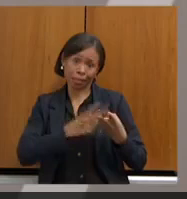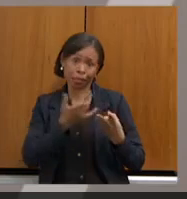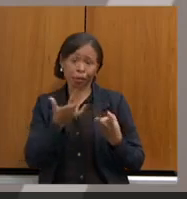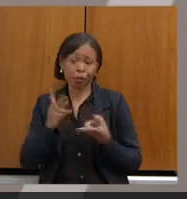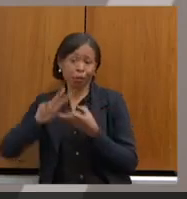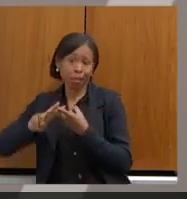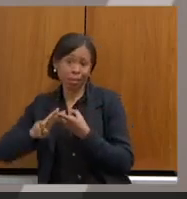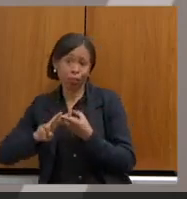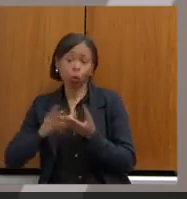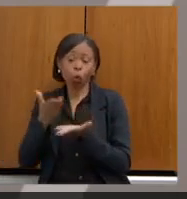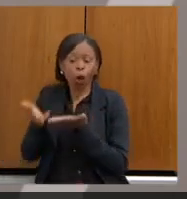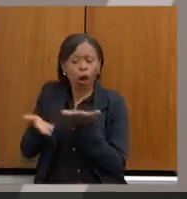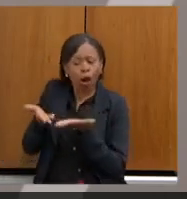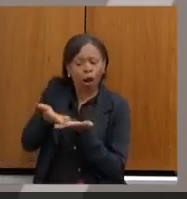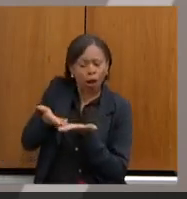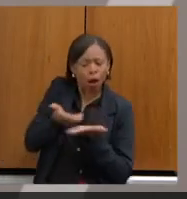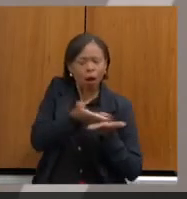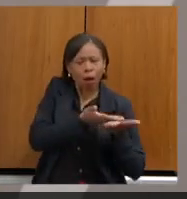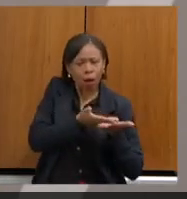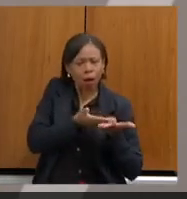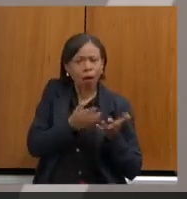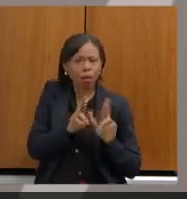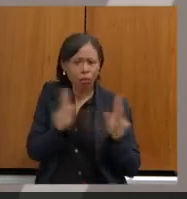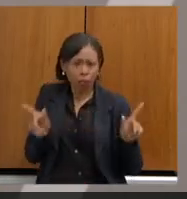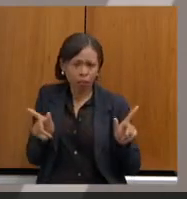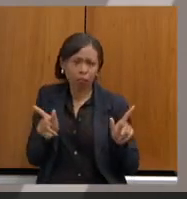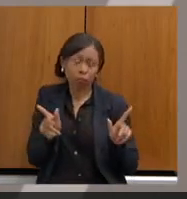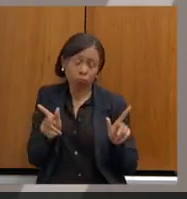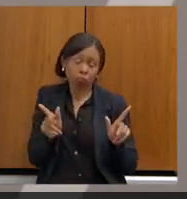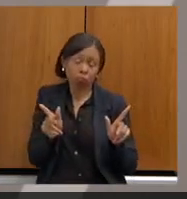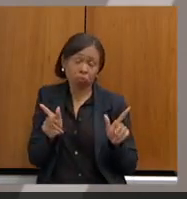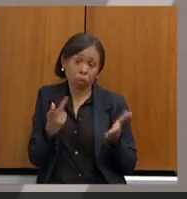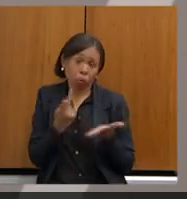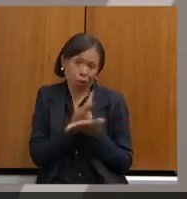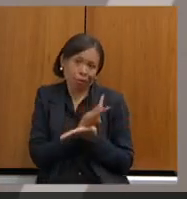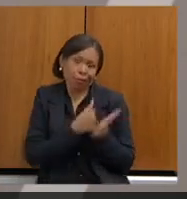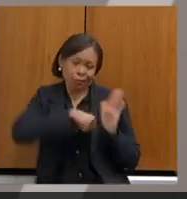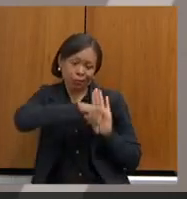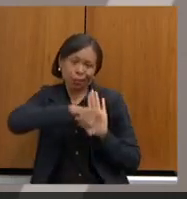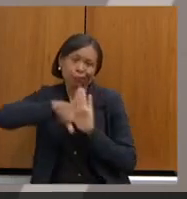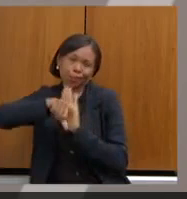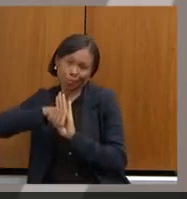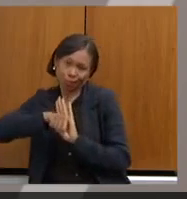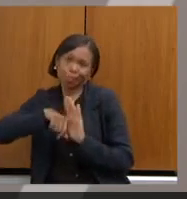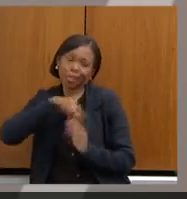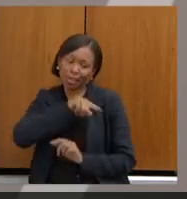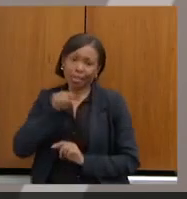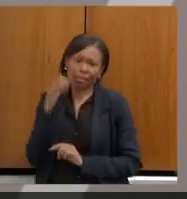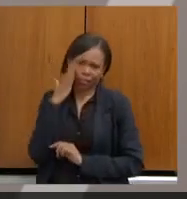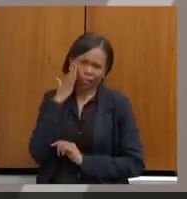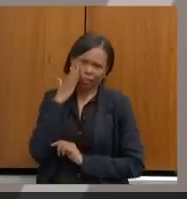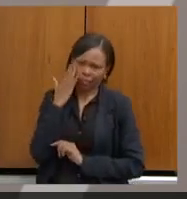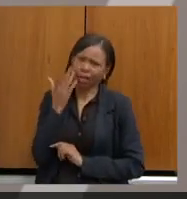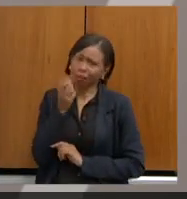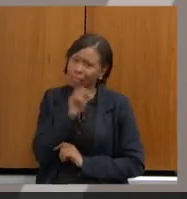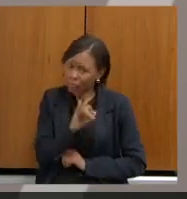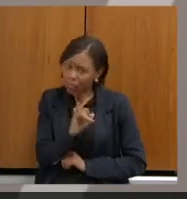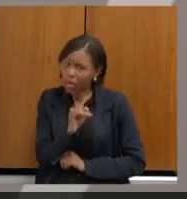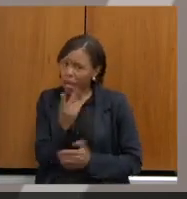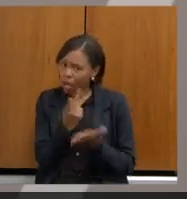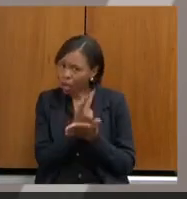tão diferenciado pelo tratamento e que fizeram por merecer para estar ali e qualquer momento eles podem perder voltar para o sistema penitenciário